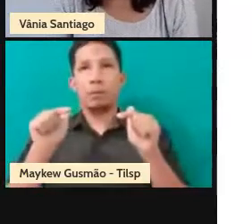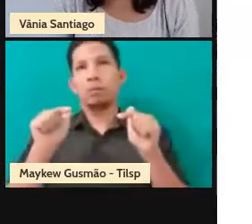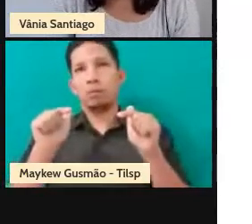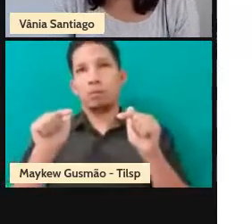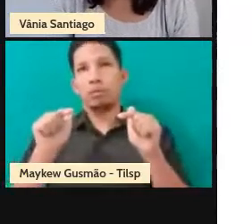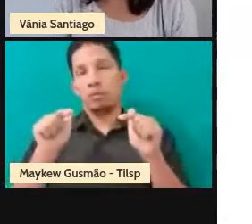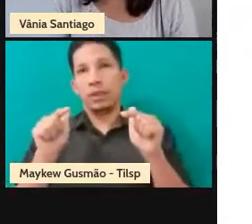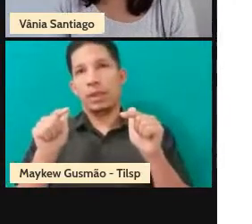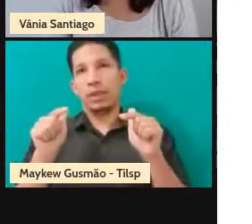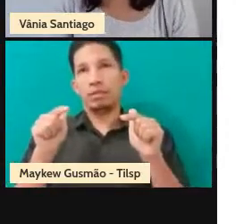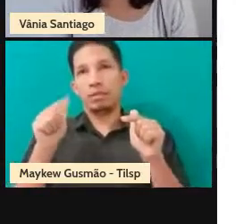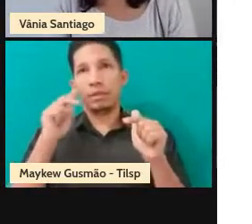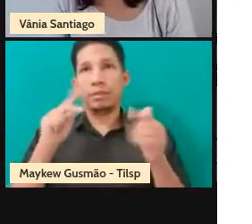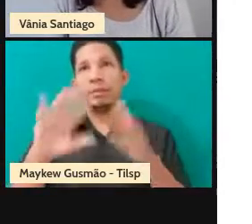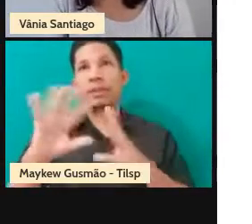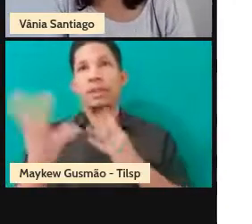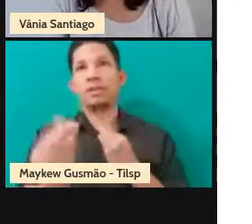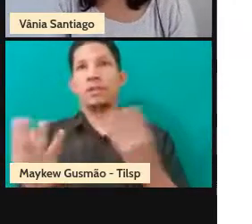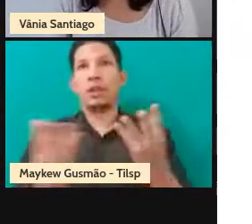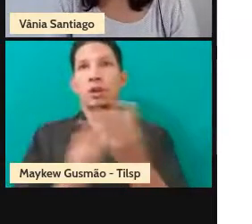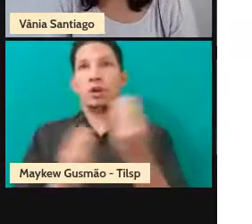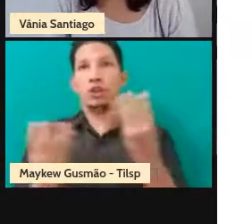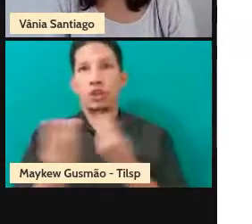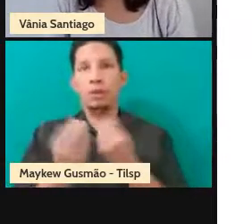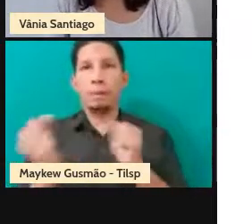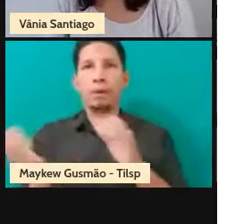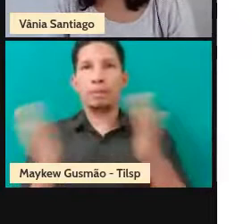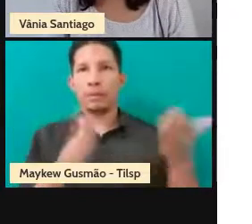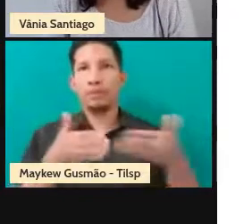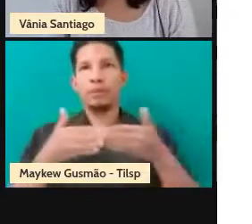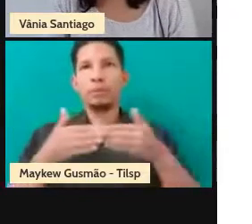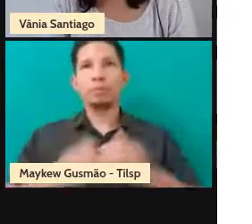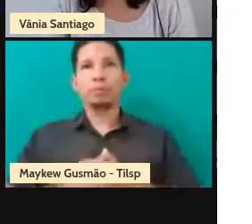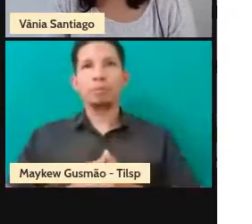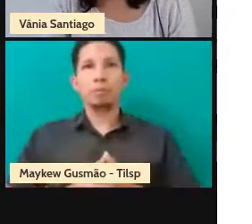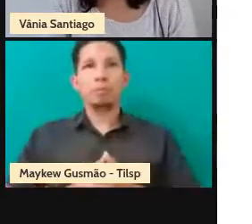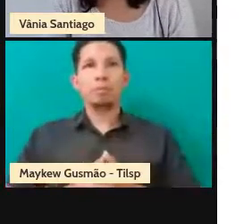dialógica. Pode passar, por favor?